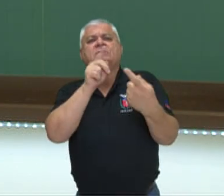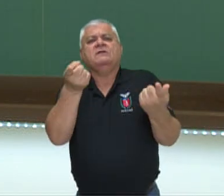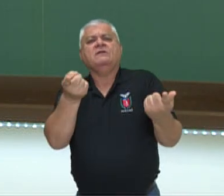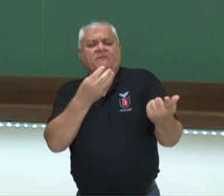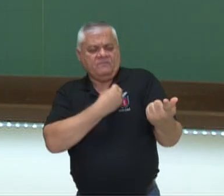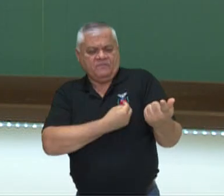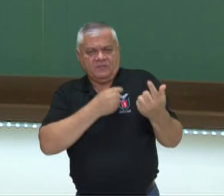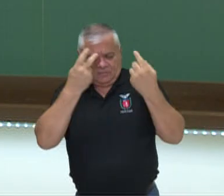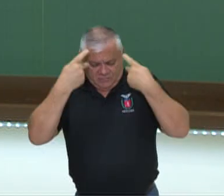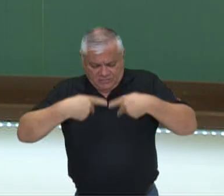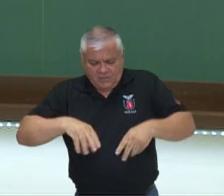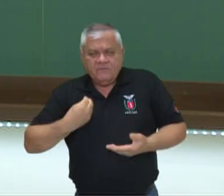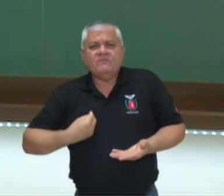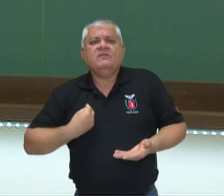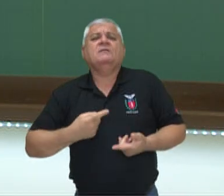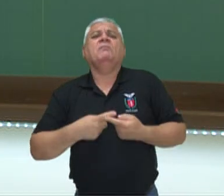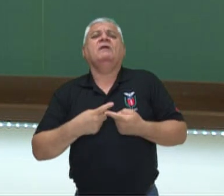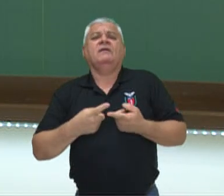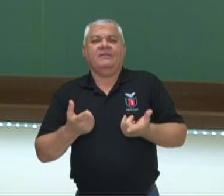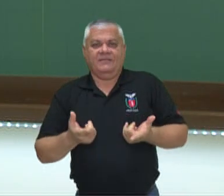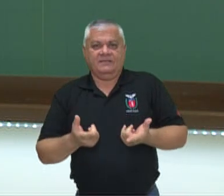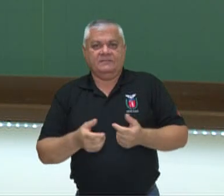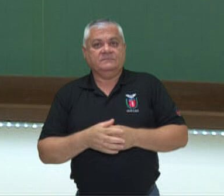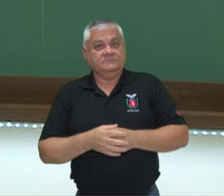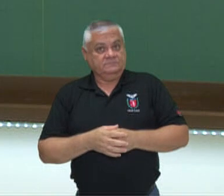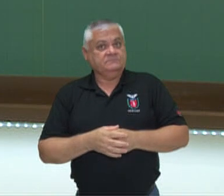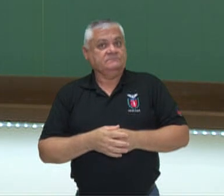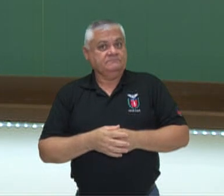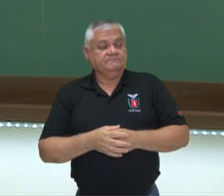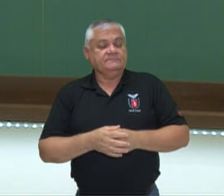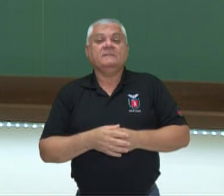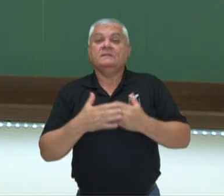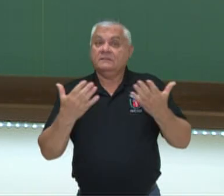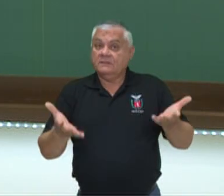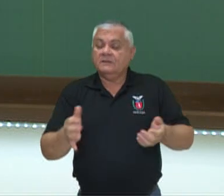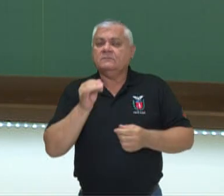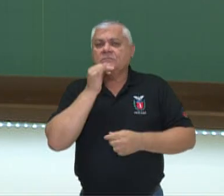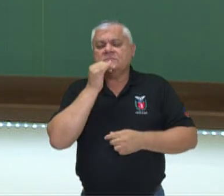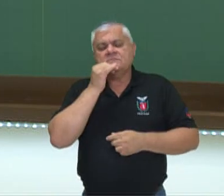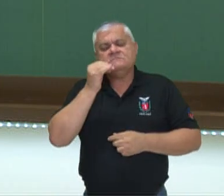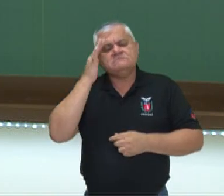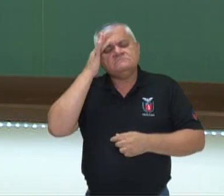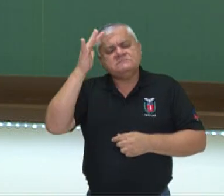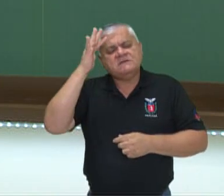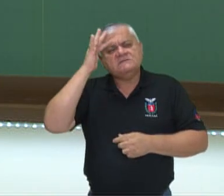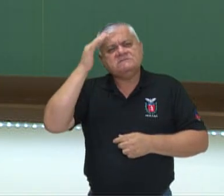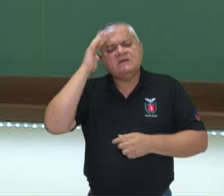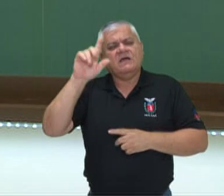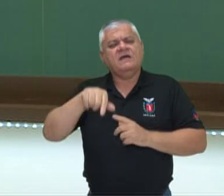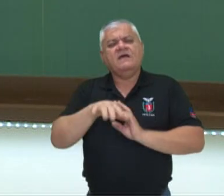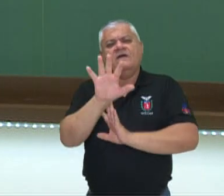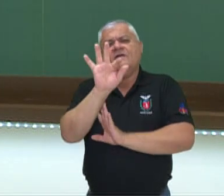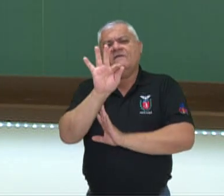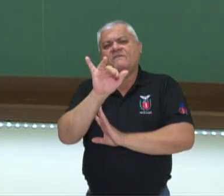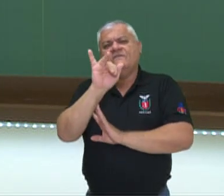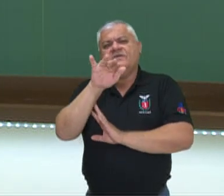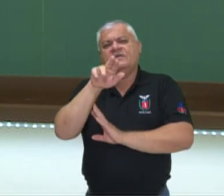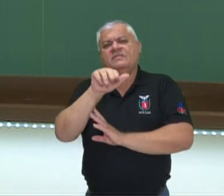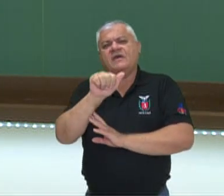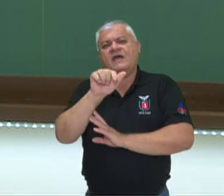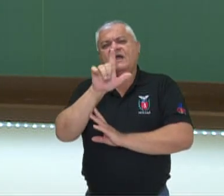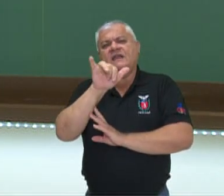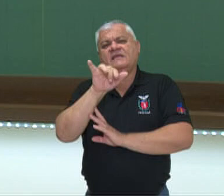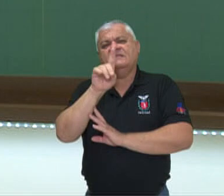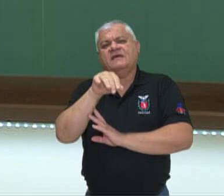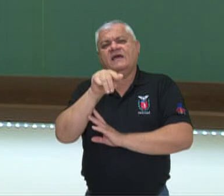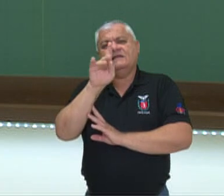nossas existências, correto? E essa questão, pensar a nossa finalidade, está presente nesse